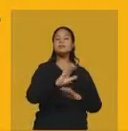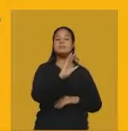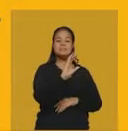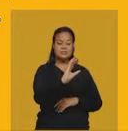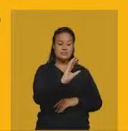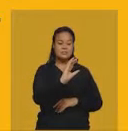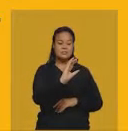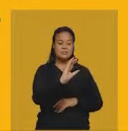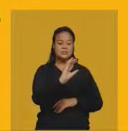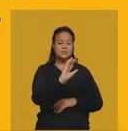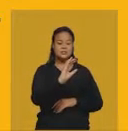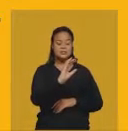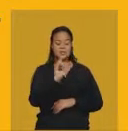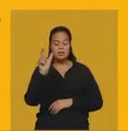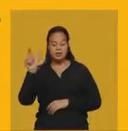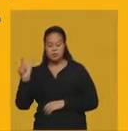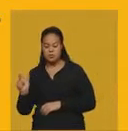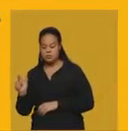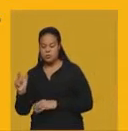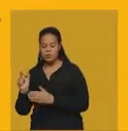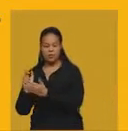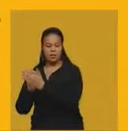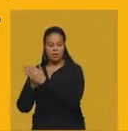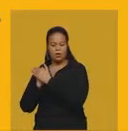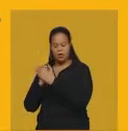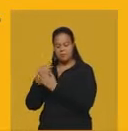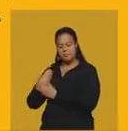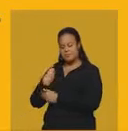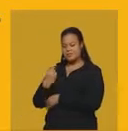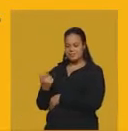não deixa o leitor perceber sua presença.